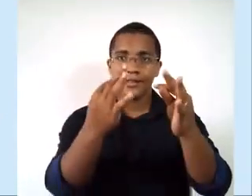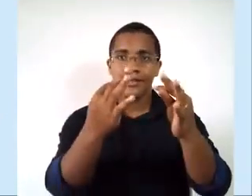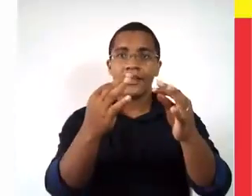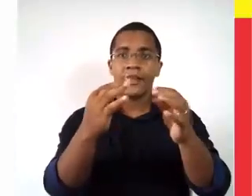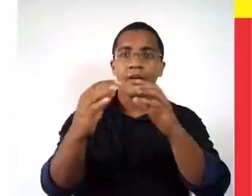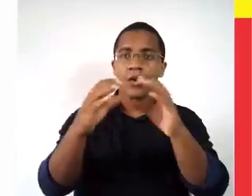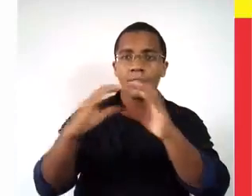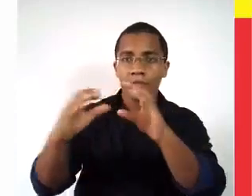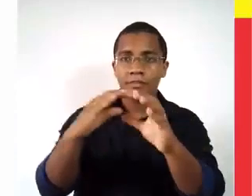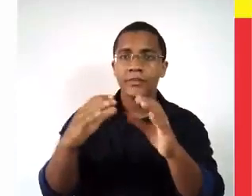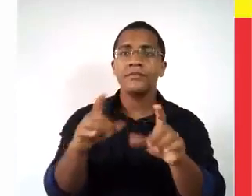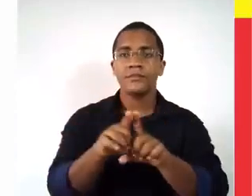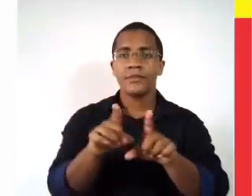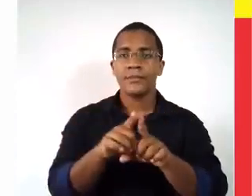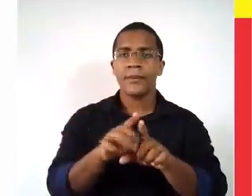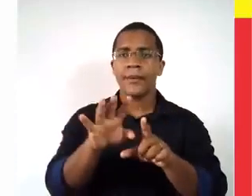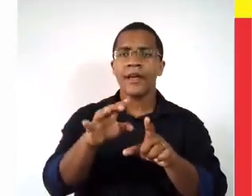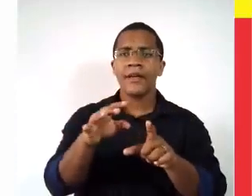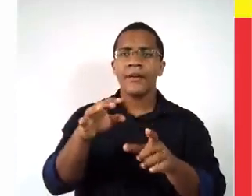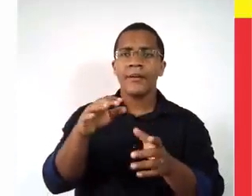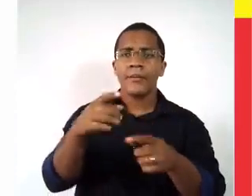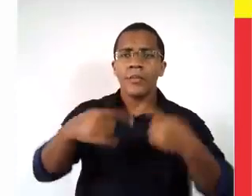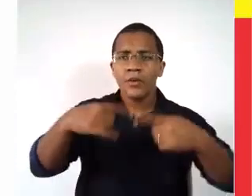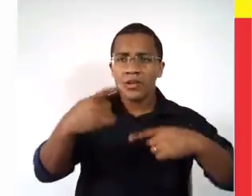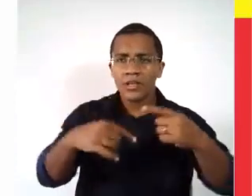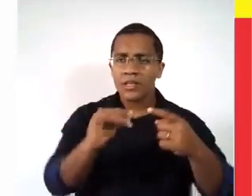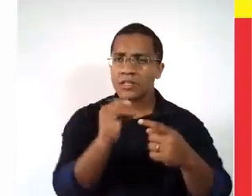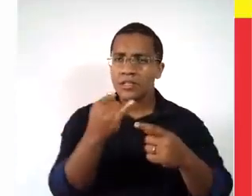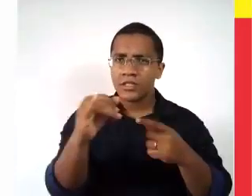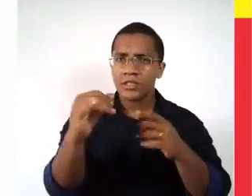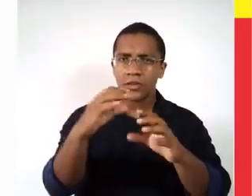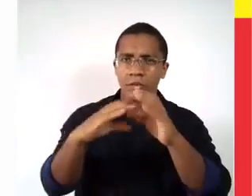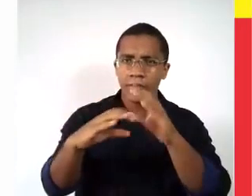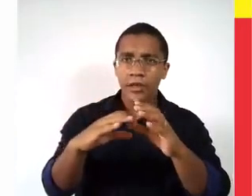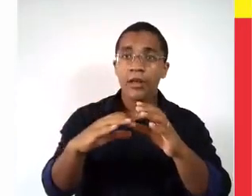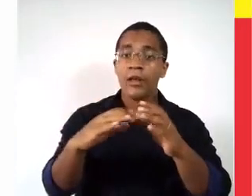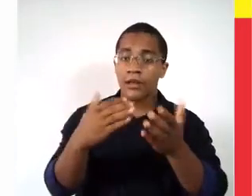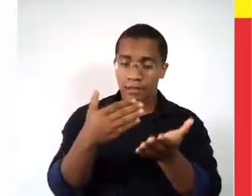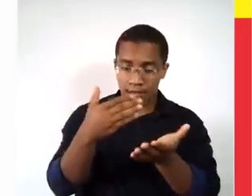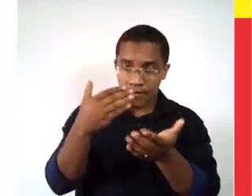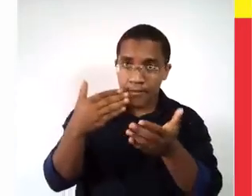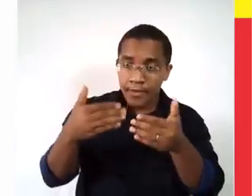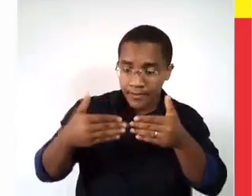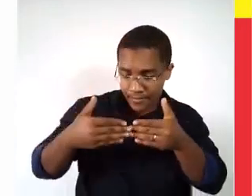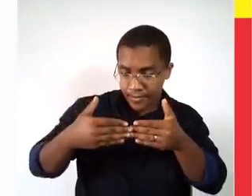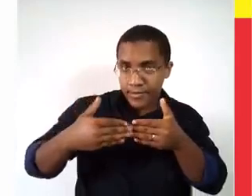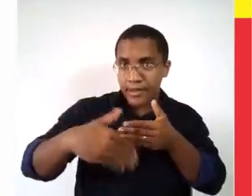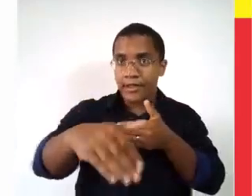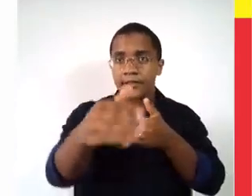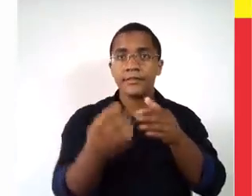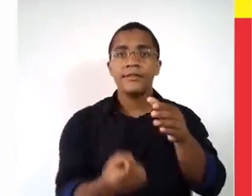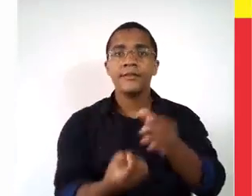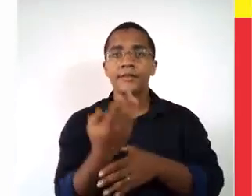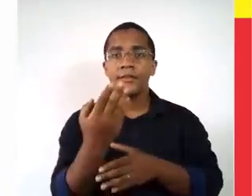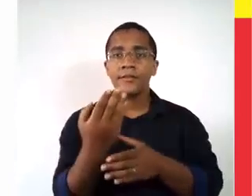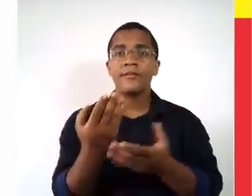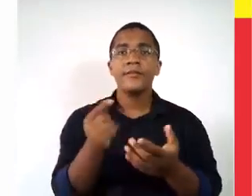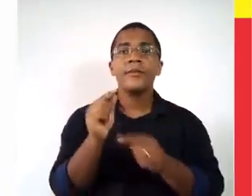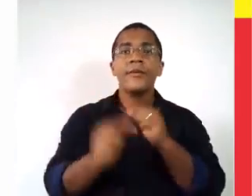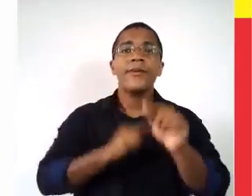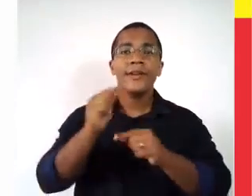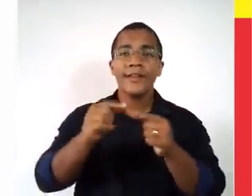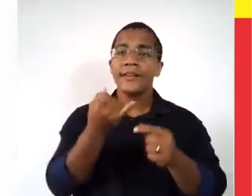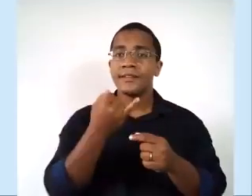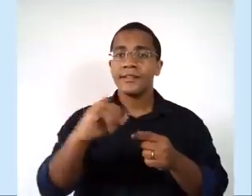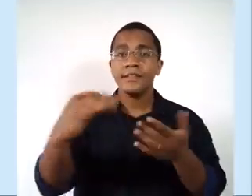essa última política, porque é daí que a gente vai começar a surgir algumas fontes de energia, tá? Fontes de energia extremamente importantes